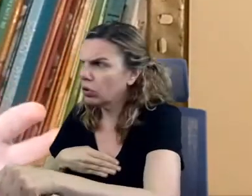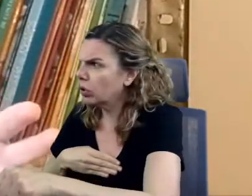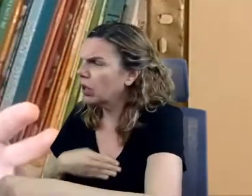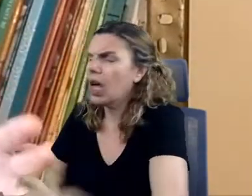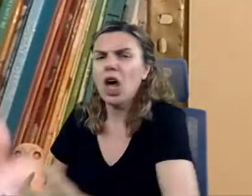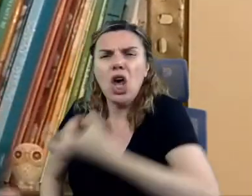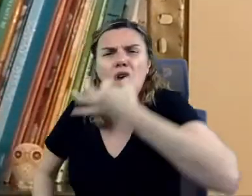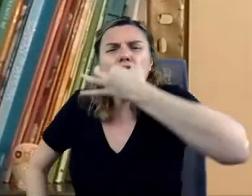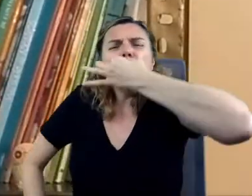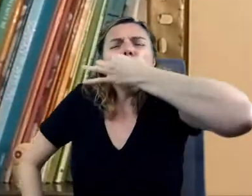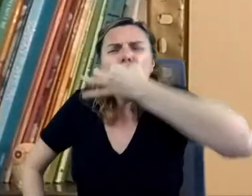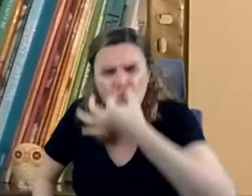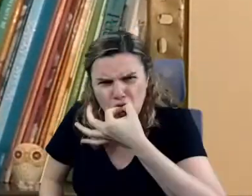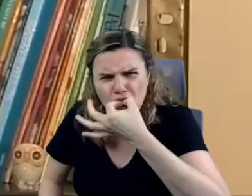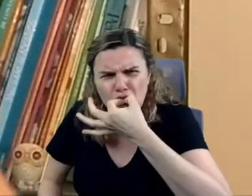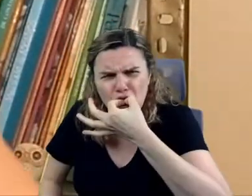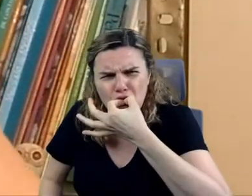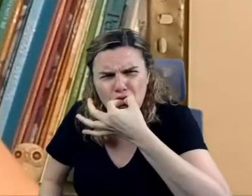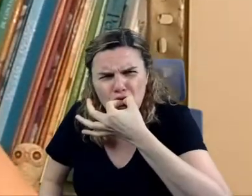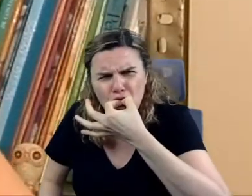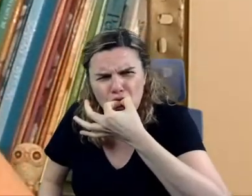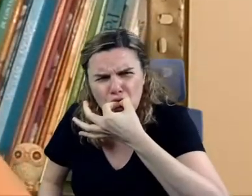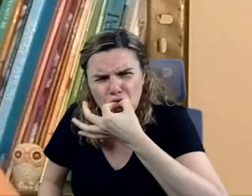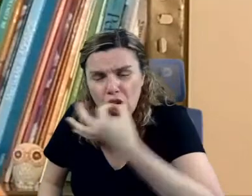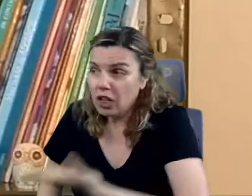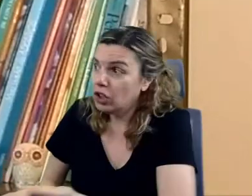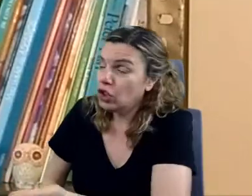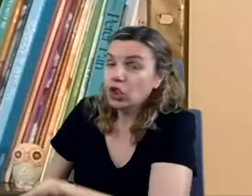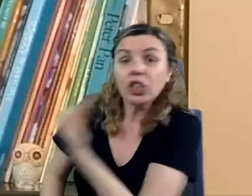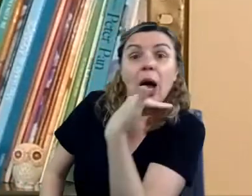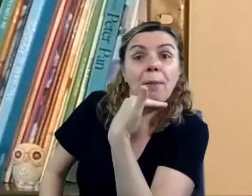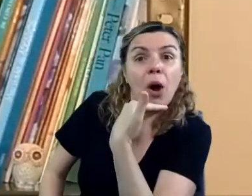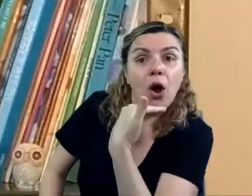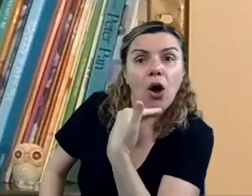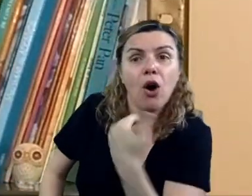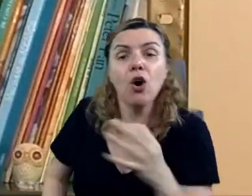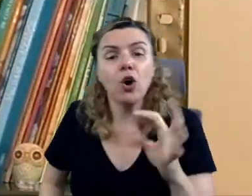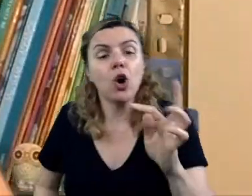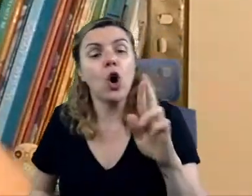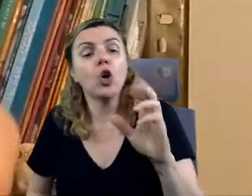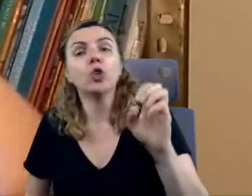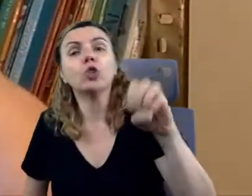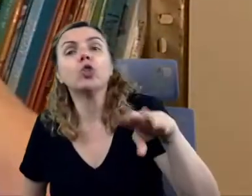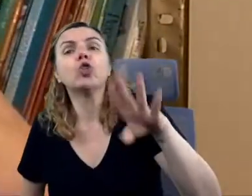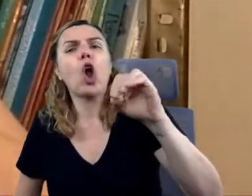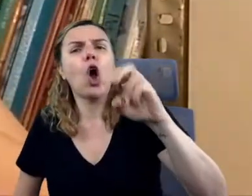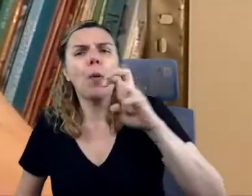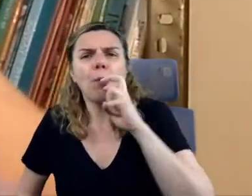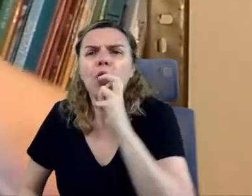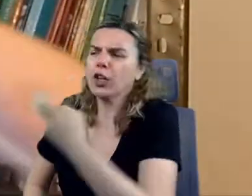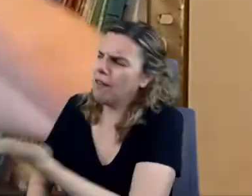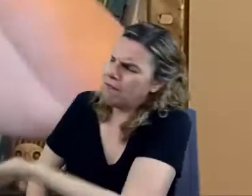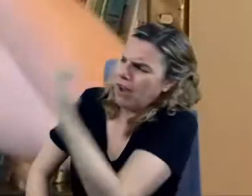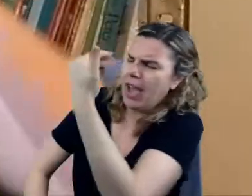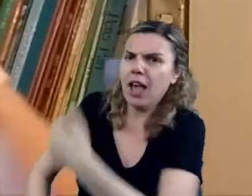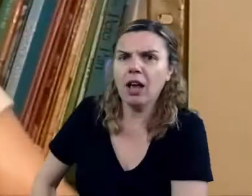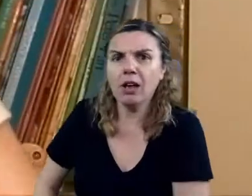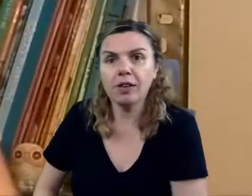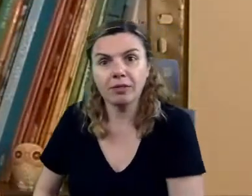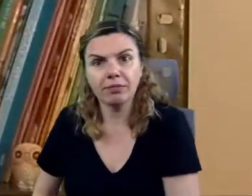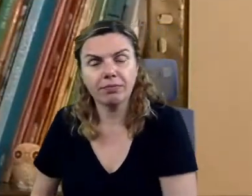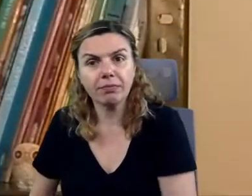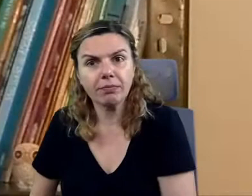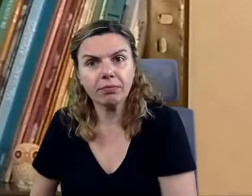do estúdio, meteu os dedos na boca e deu um assobio. Trompo! Trompo, venha